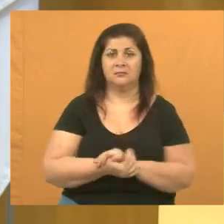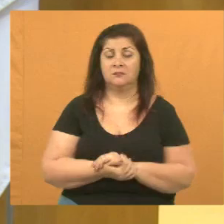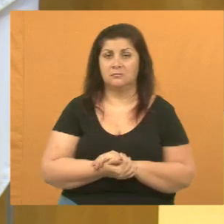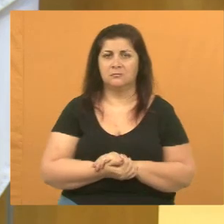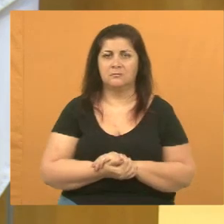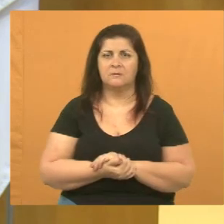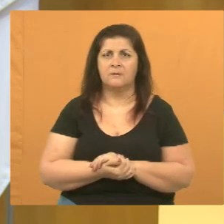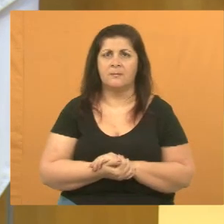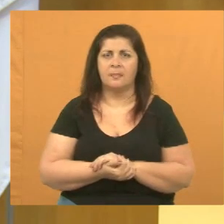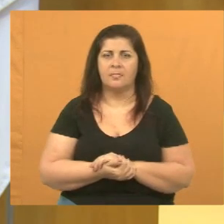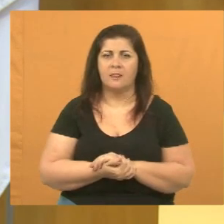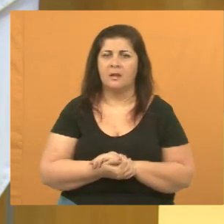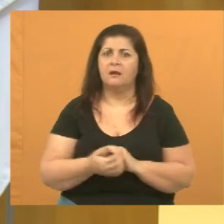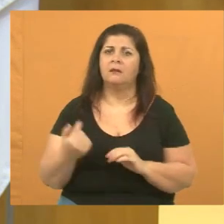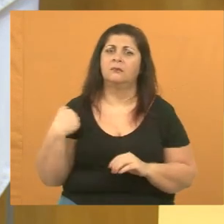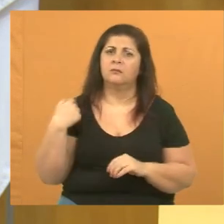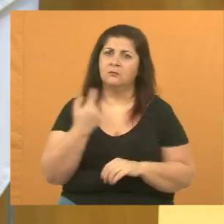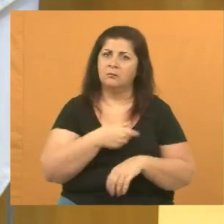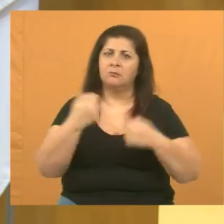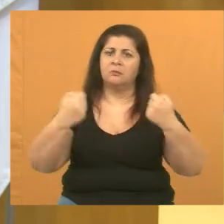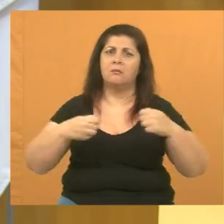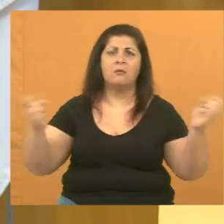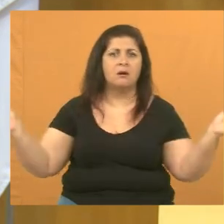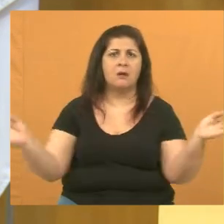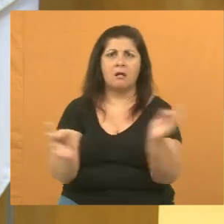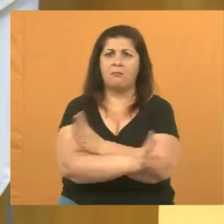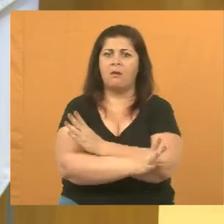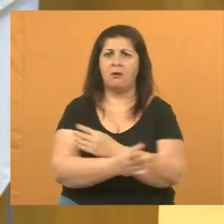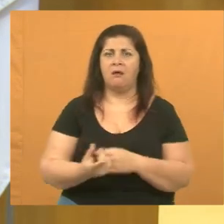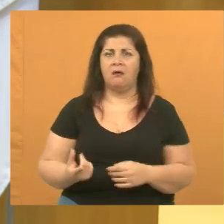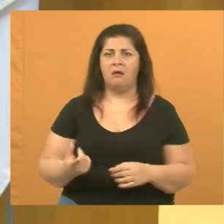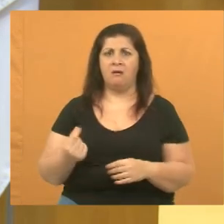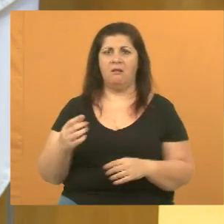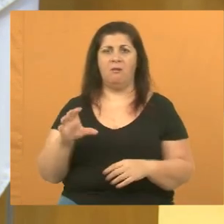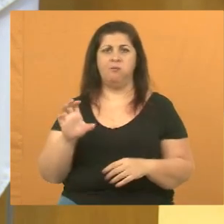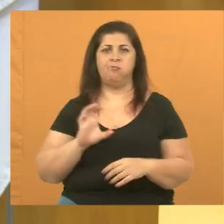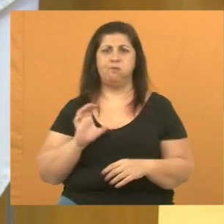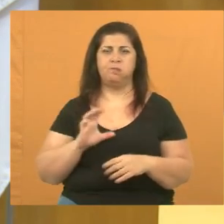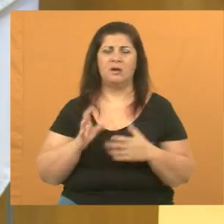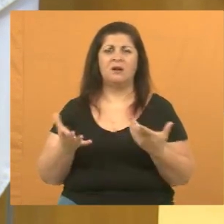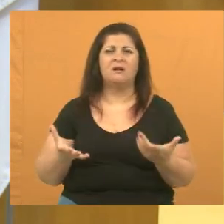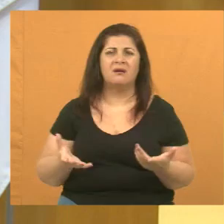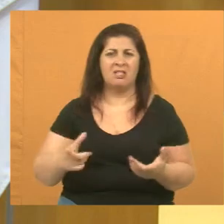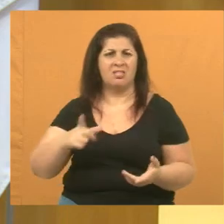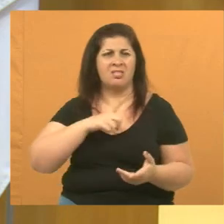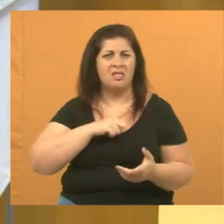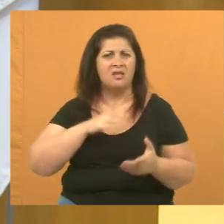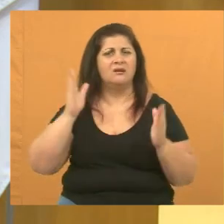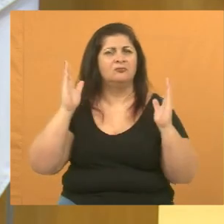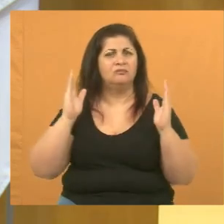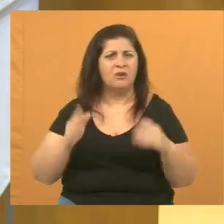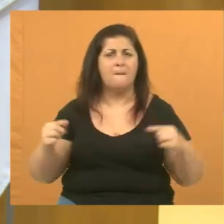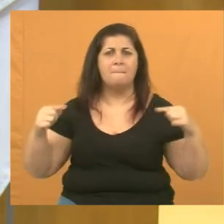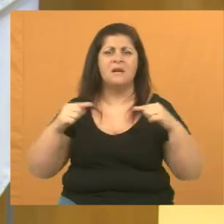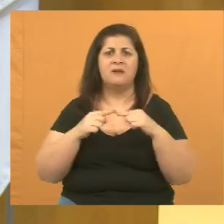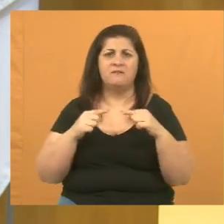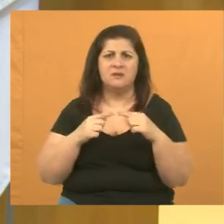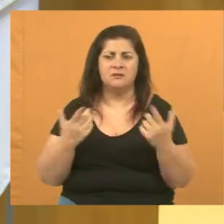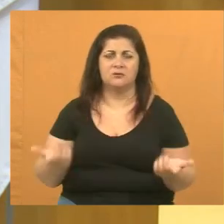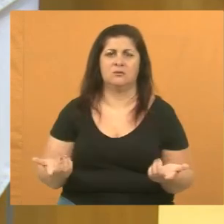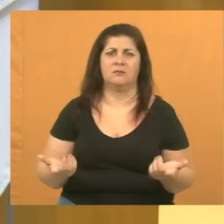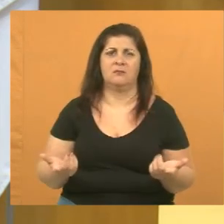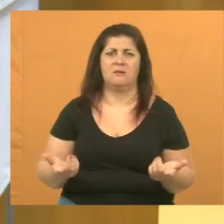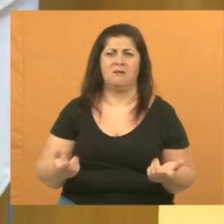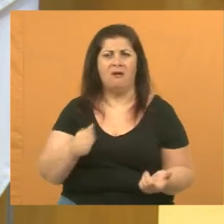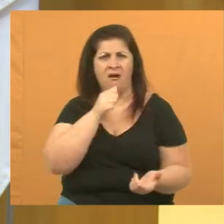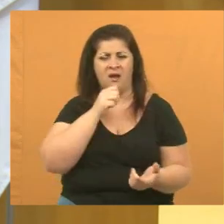nesse sentido que nós temos que acabar com as mordomias de quem já tem e ainda continua tendo esse